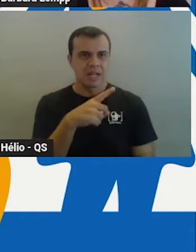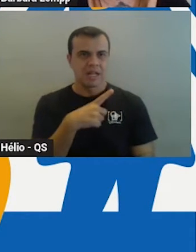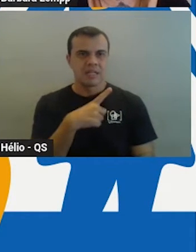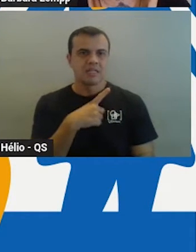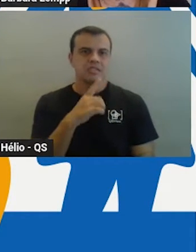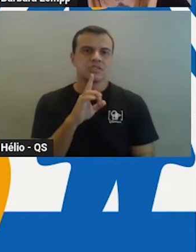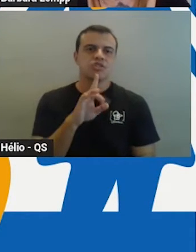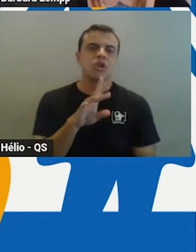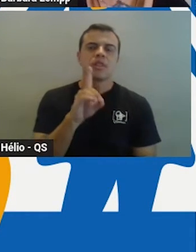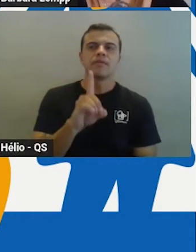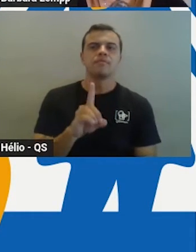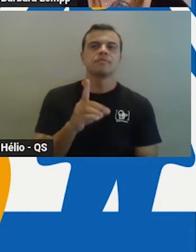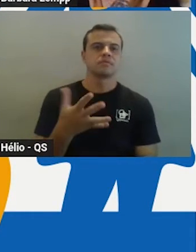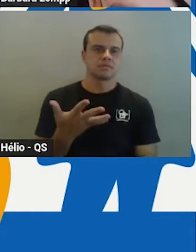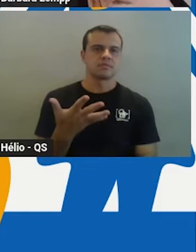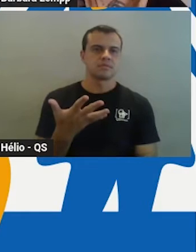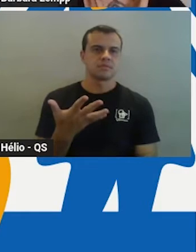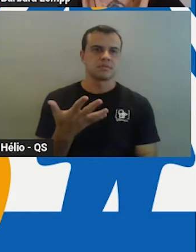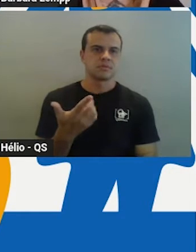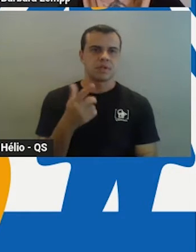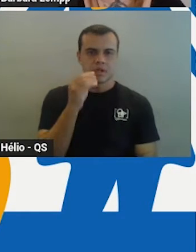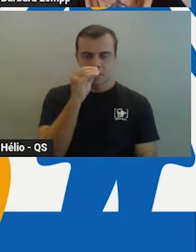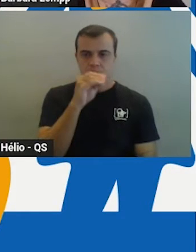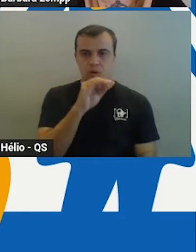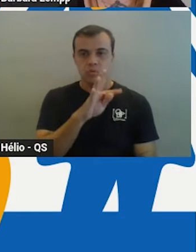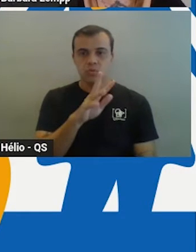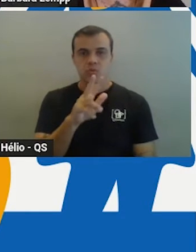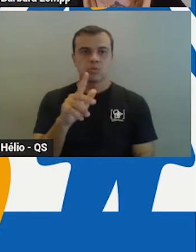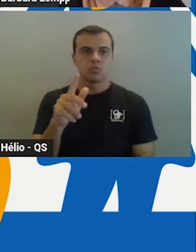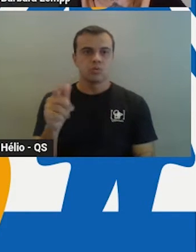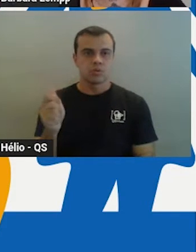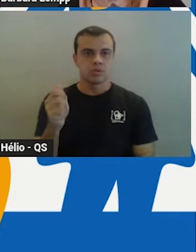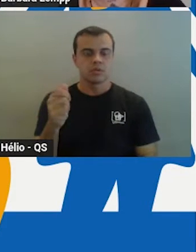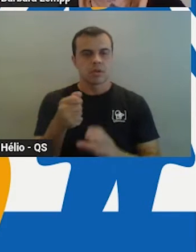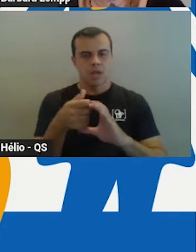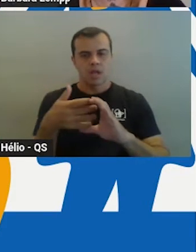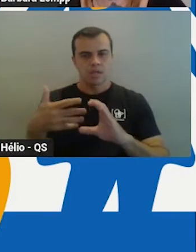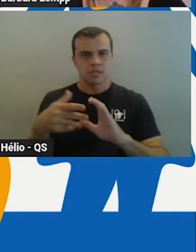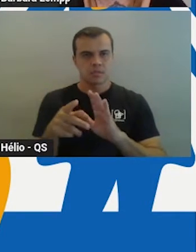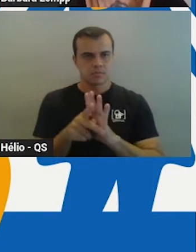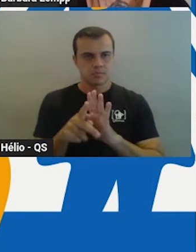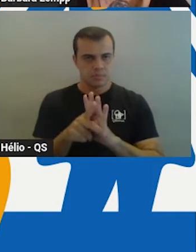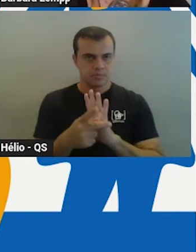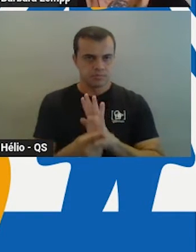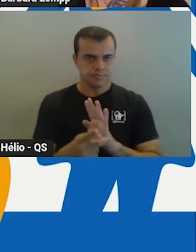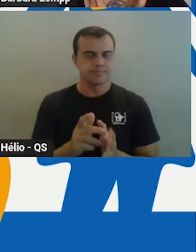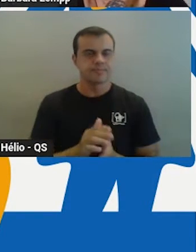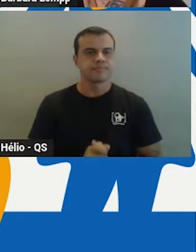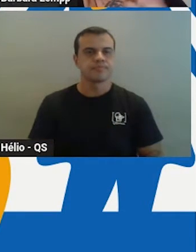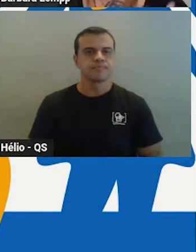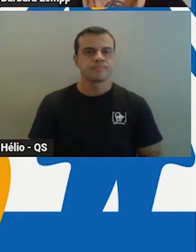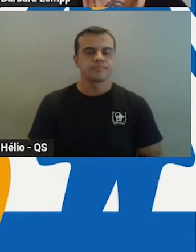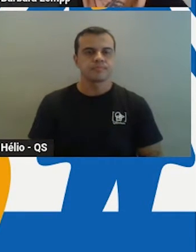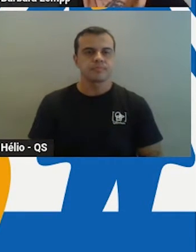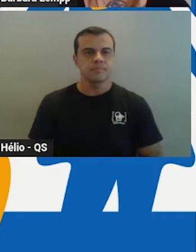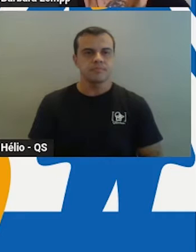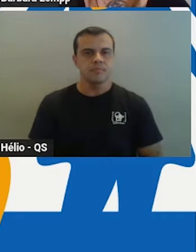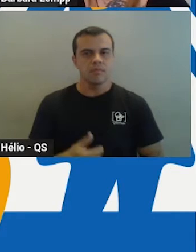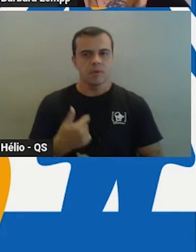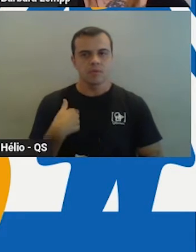só a deficiência dela e está ignorando todas as outras as características da pessoa, né? E aí eu